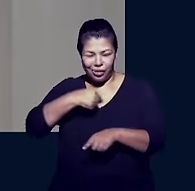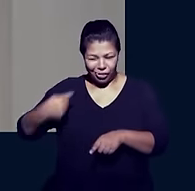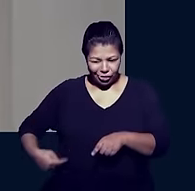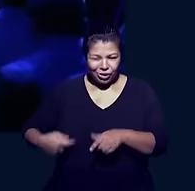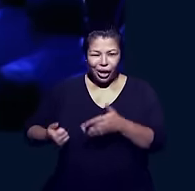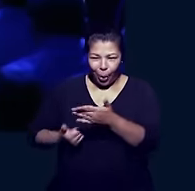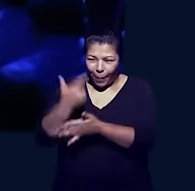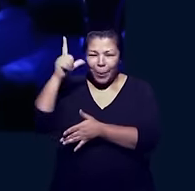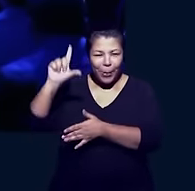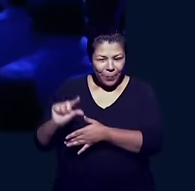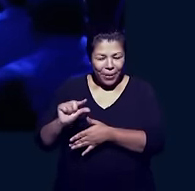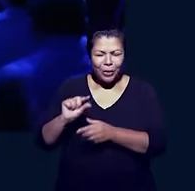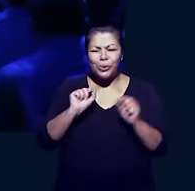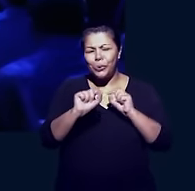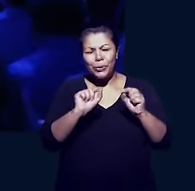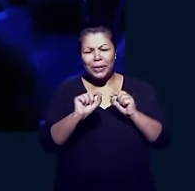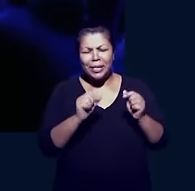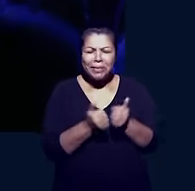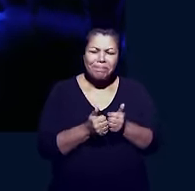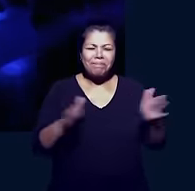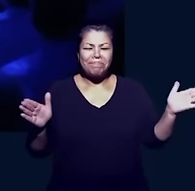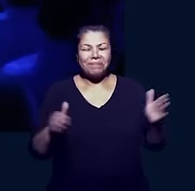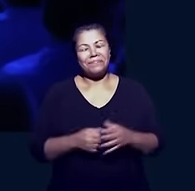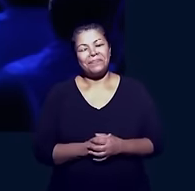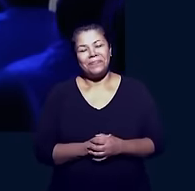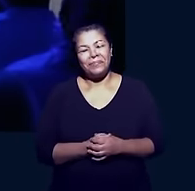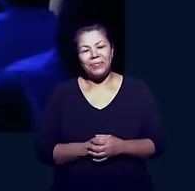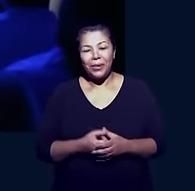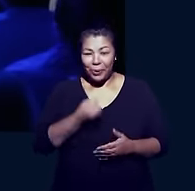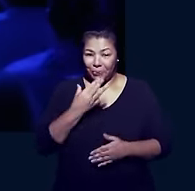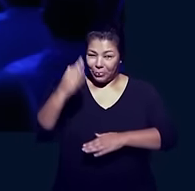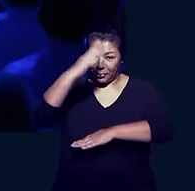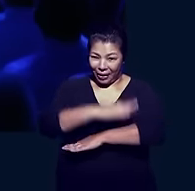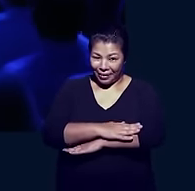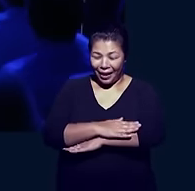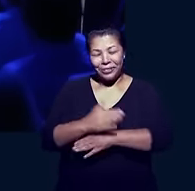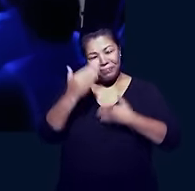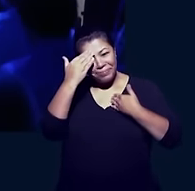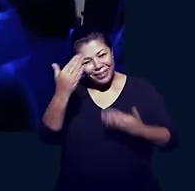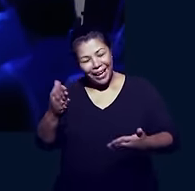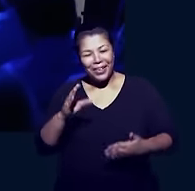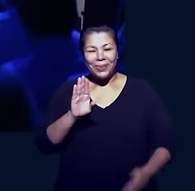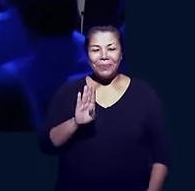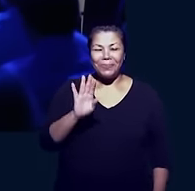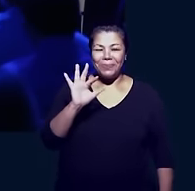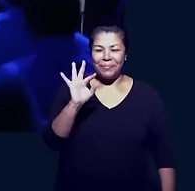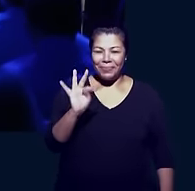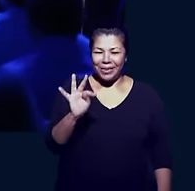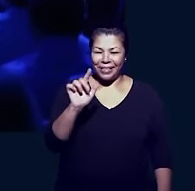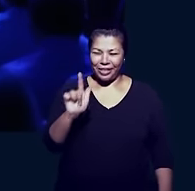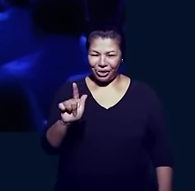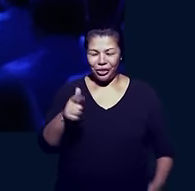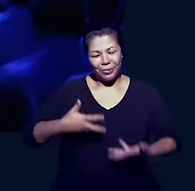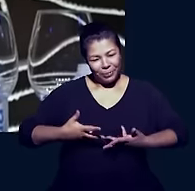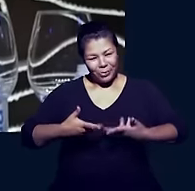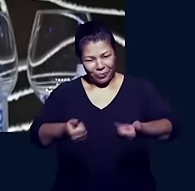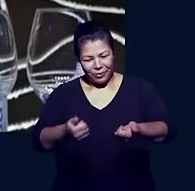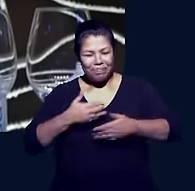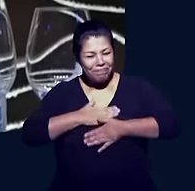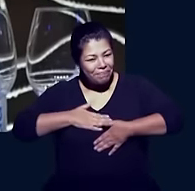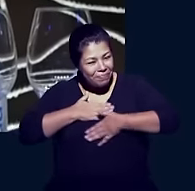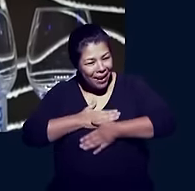Boa tarde Fabi eh Boa tarde a todos aqui obrigado BTG pelo pelo convite é um prazer est aqui falando com vocês